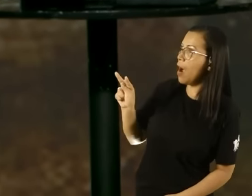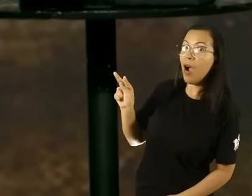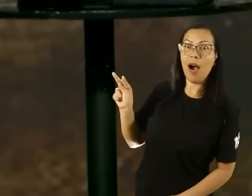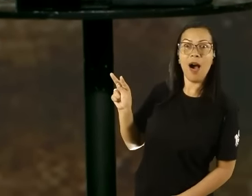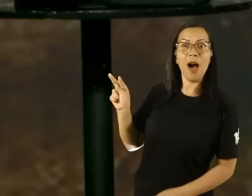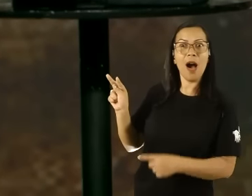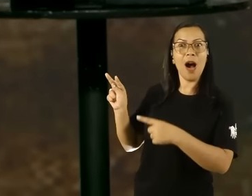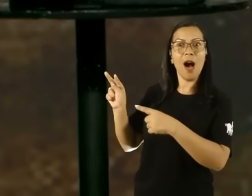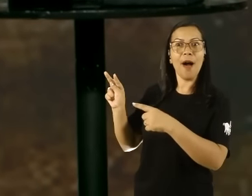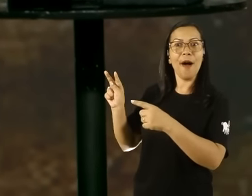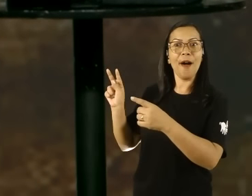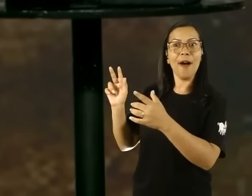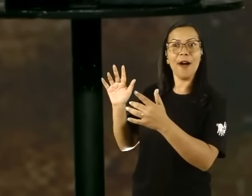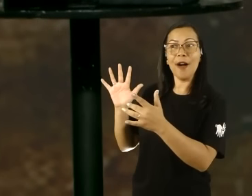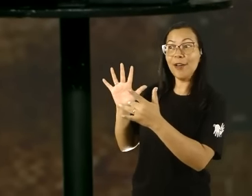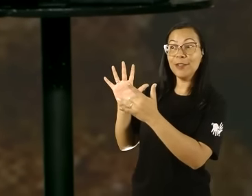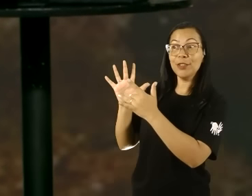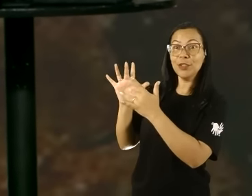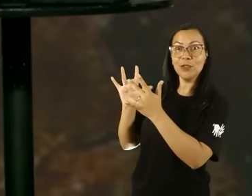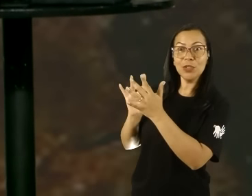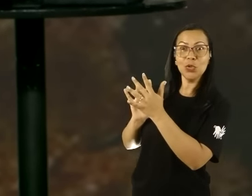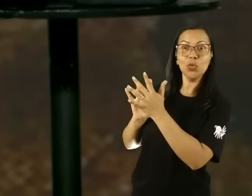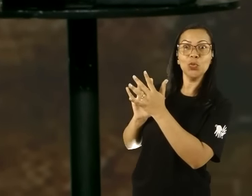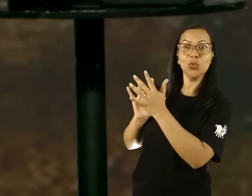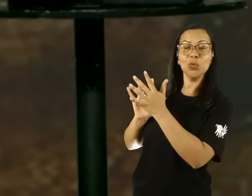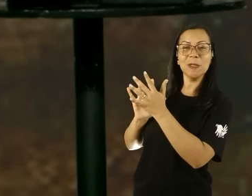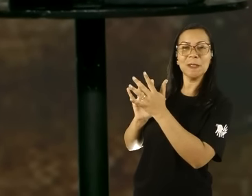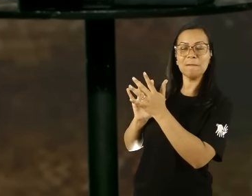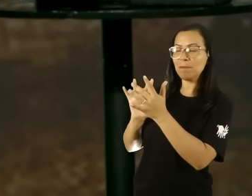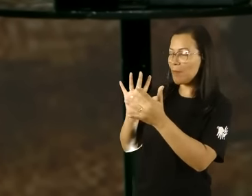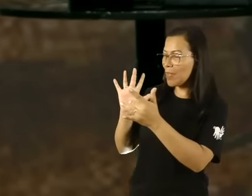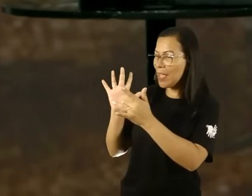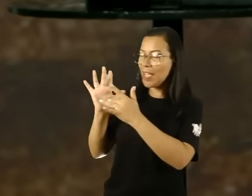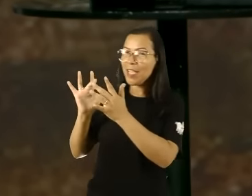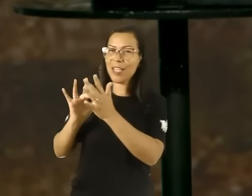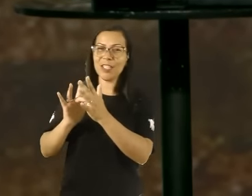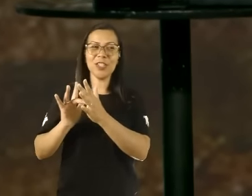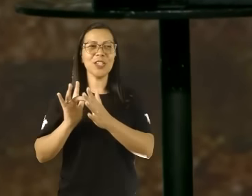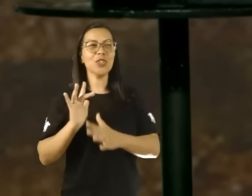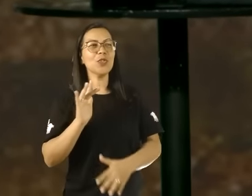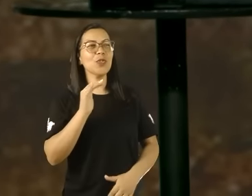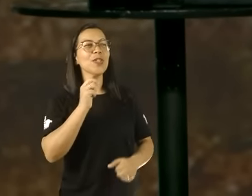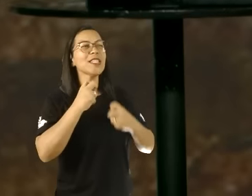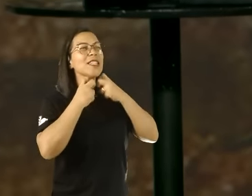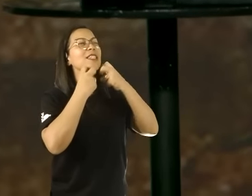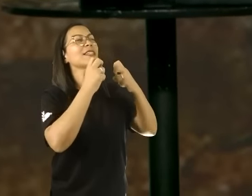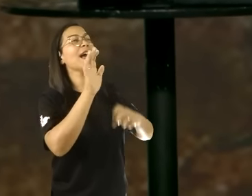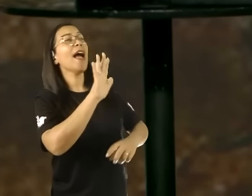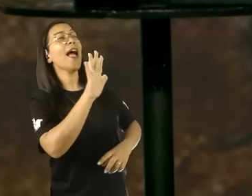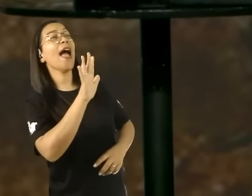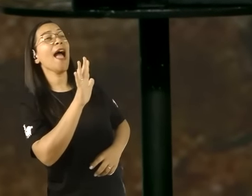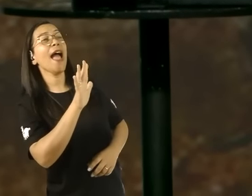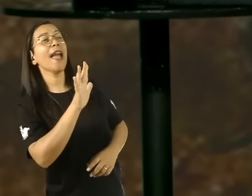Jesus sabia que não tinha. Mas ele pergunta, porque toda vez que ele te pergunta algo, é que ele quer que você pense na resposta. Lembra quando